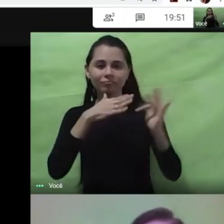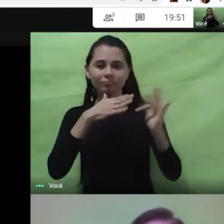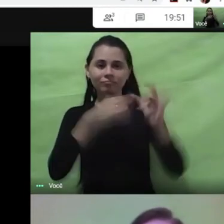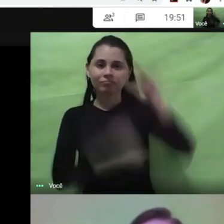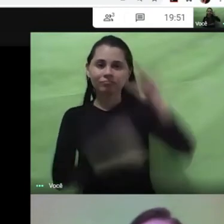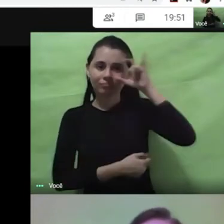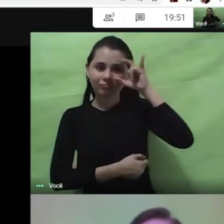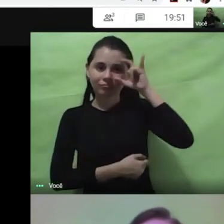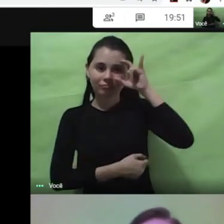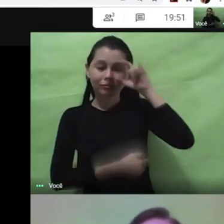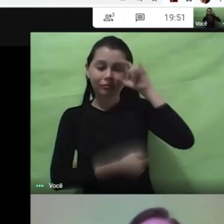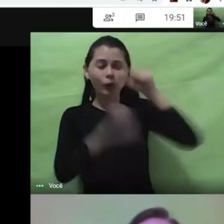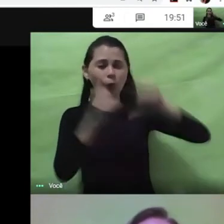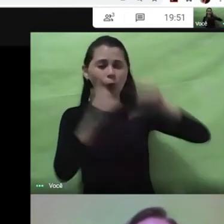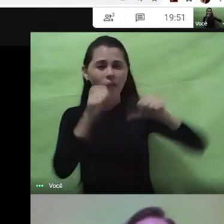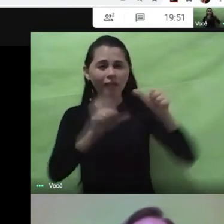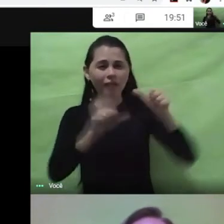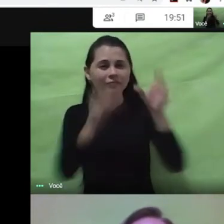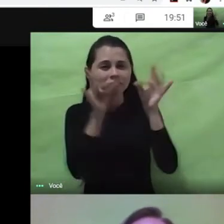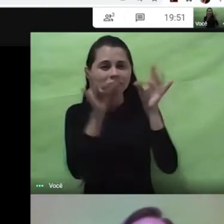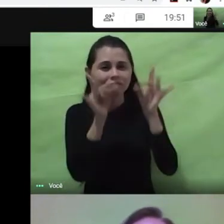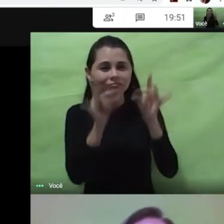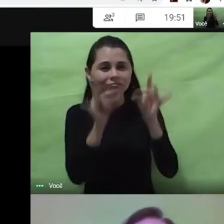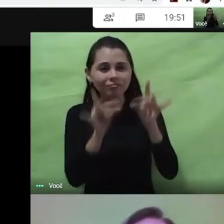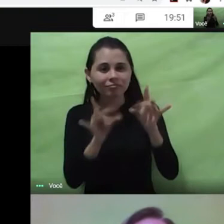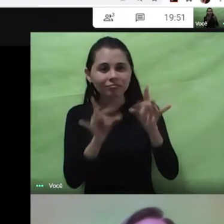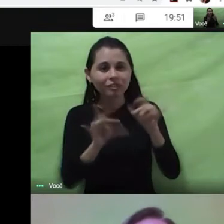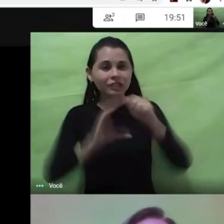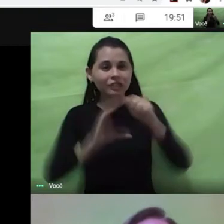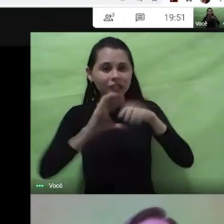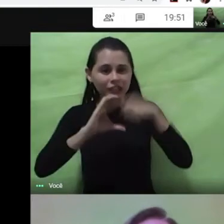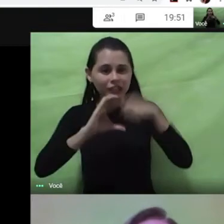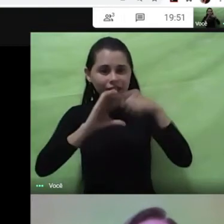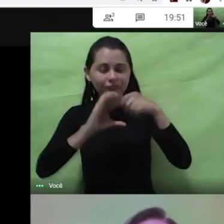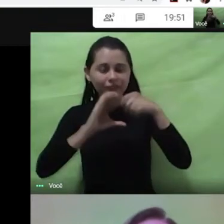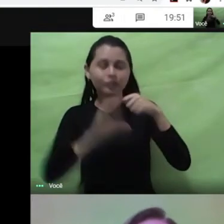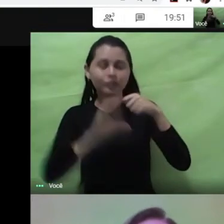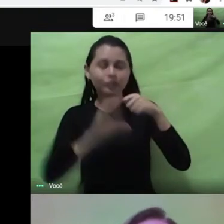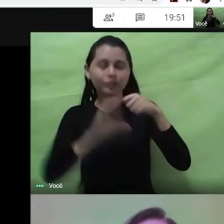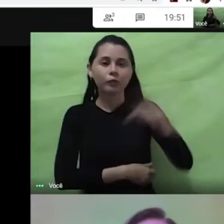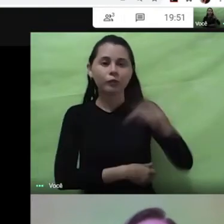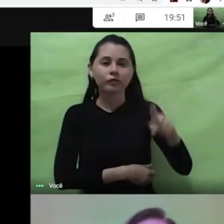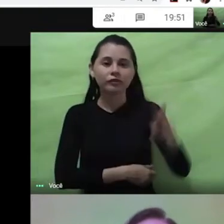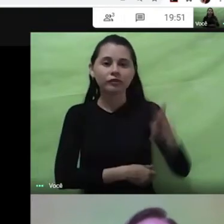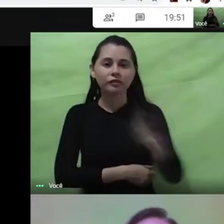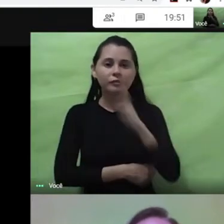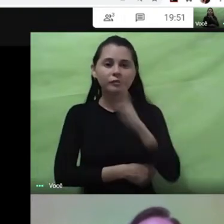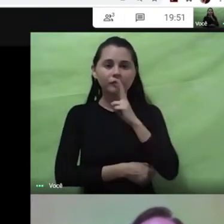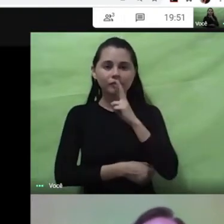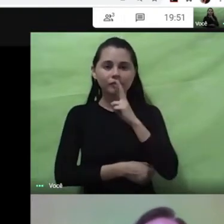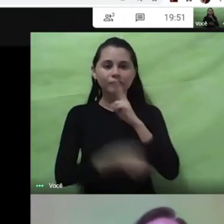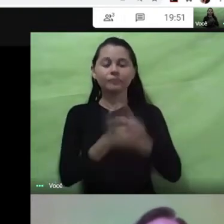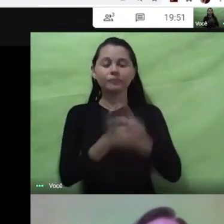vídeo-resposta. A nossa amostragem de dados. Foi um instrutor